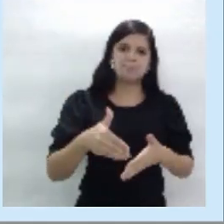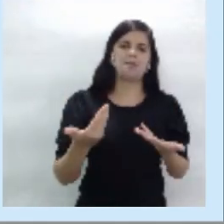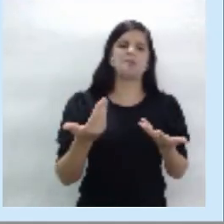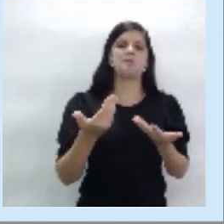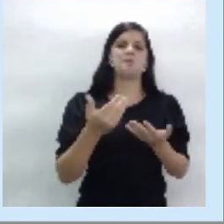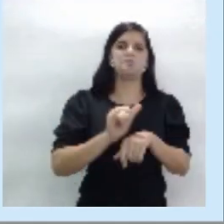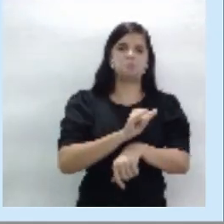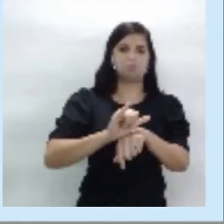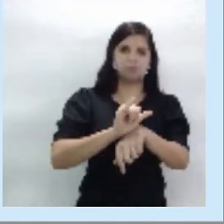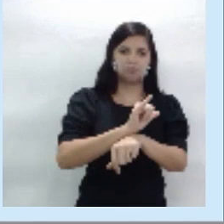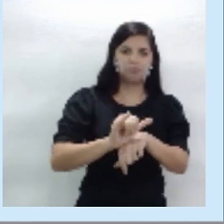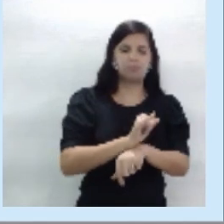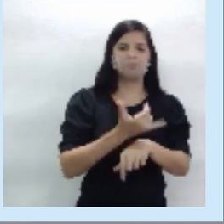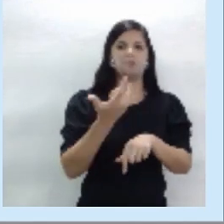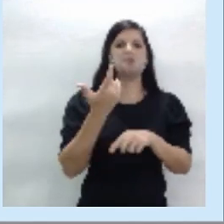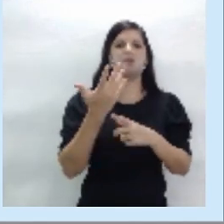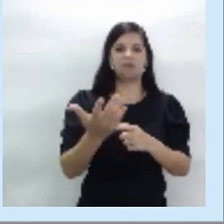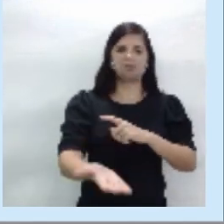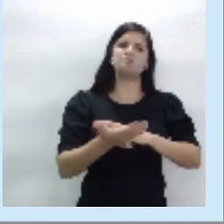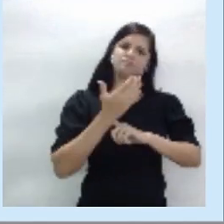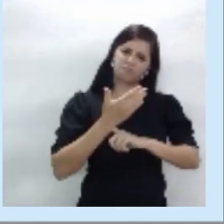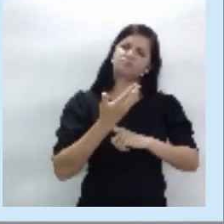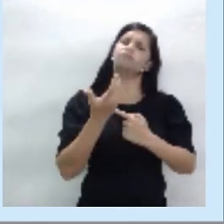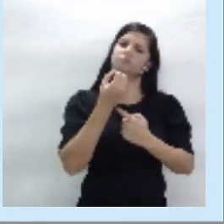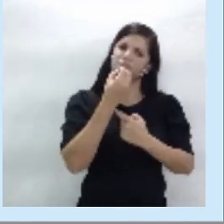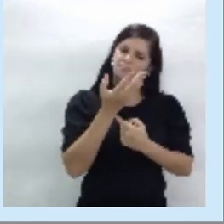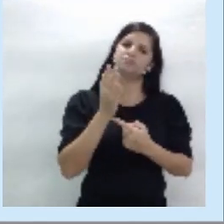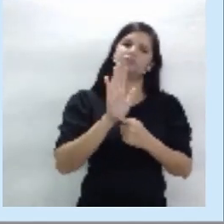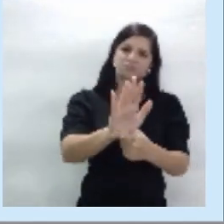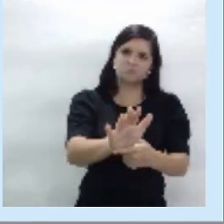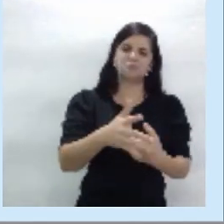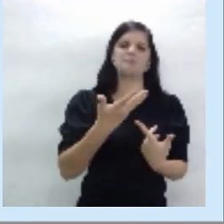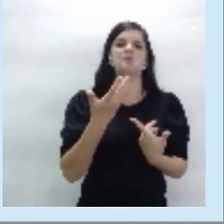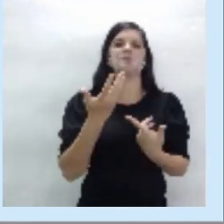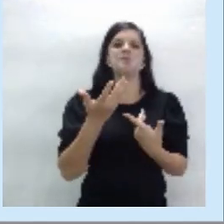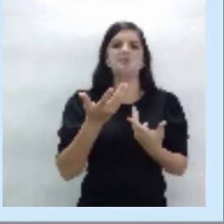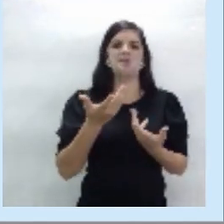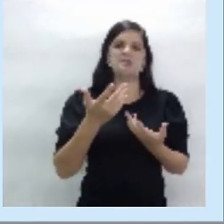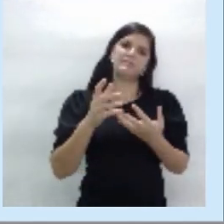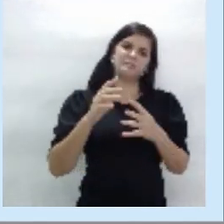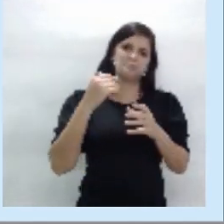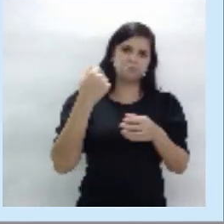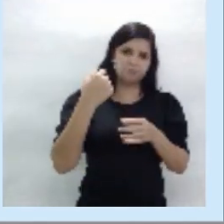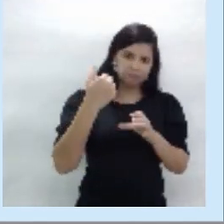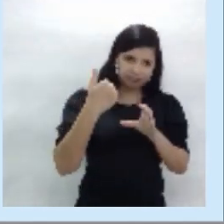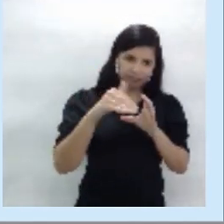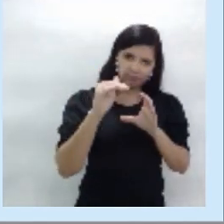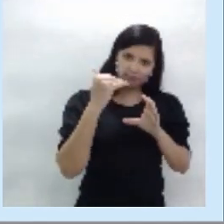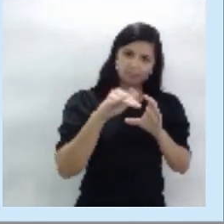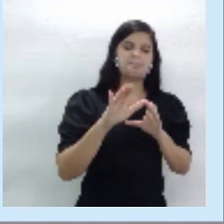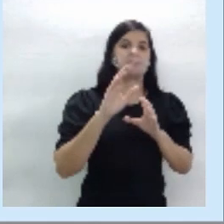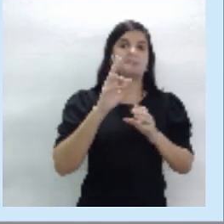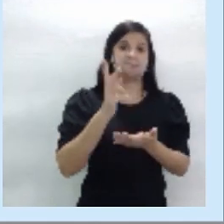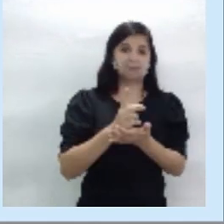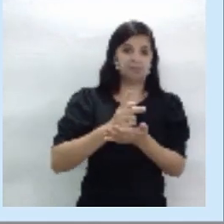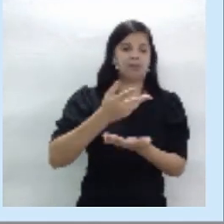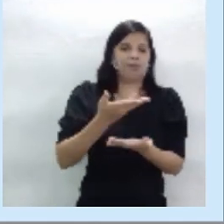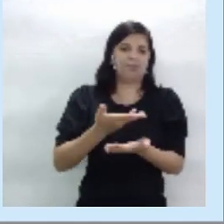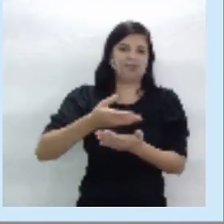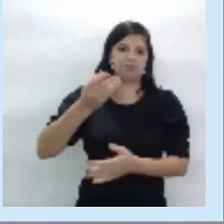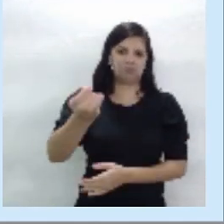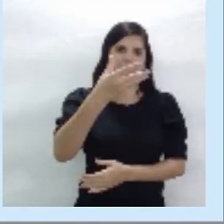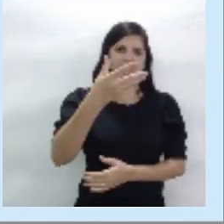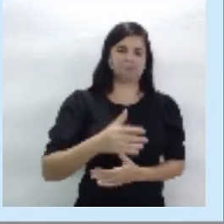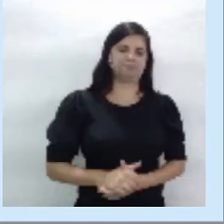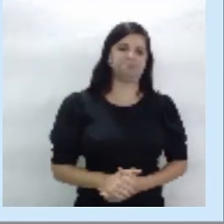aqui no YouTube, e assim a gente fica mais próximo de vocês. Vocês recebem as nossas notificações sempre que um vídeo novo. Ok, sexto